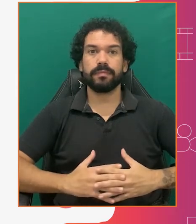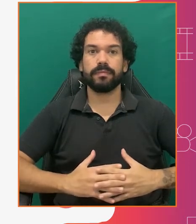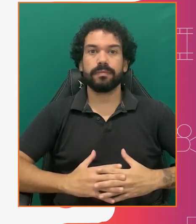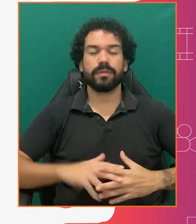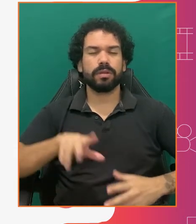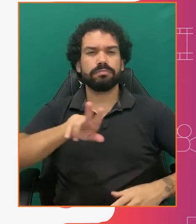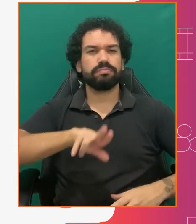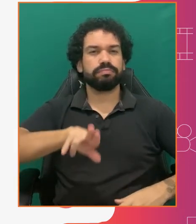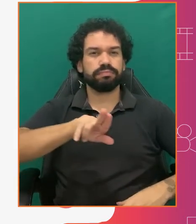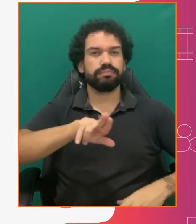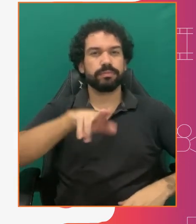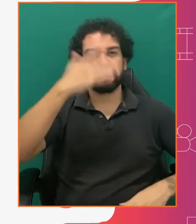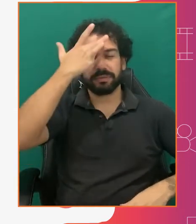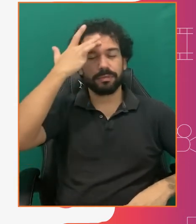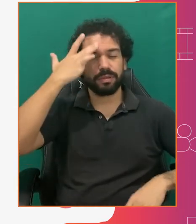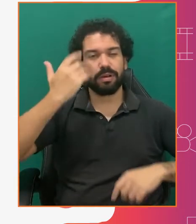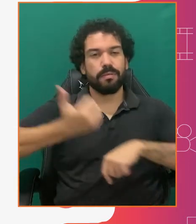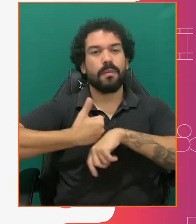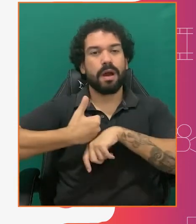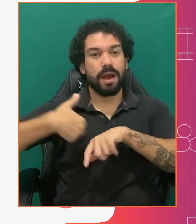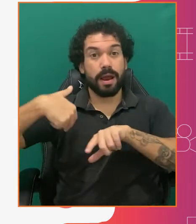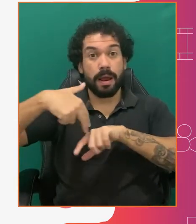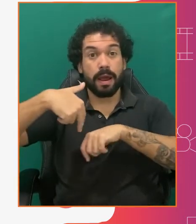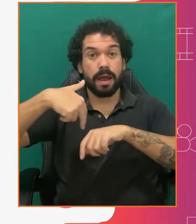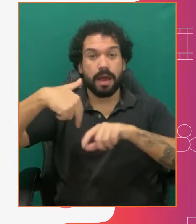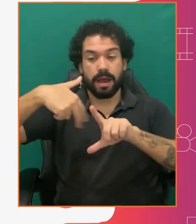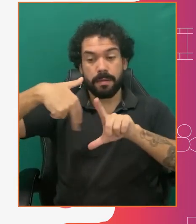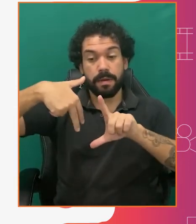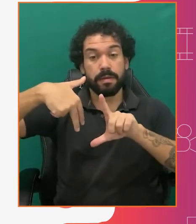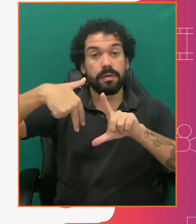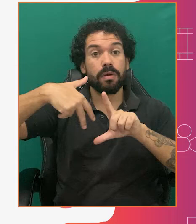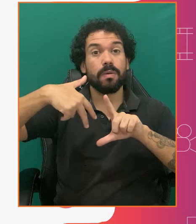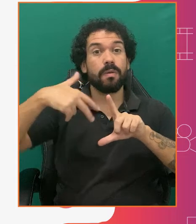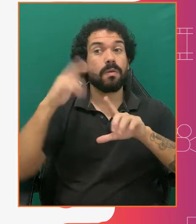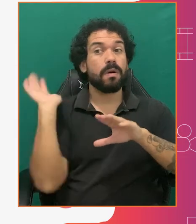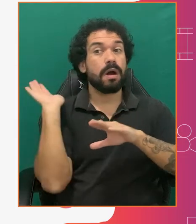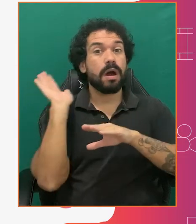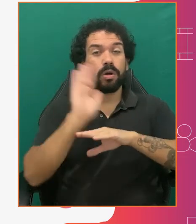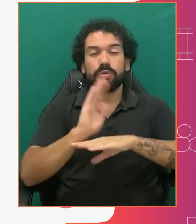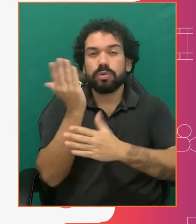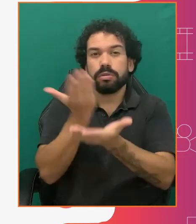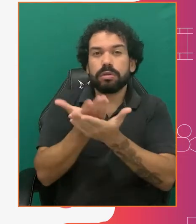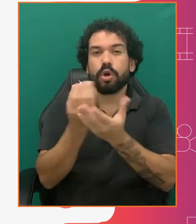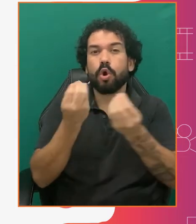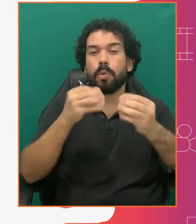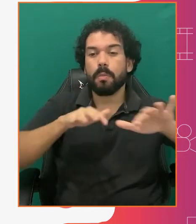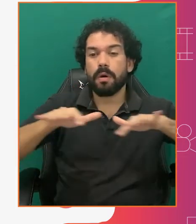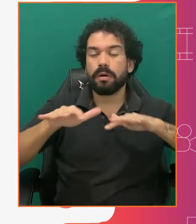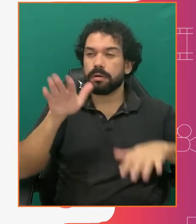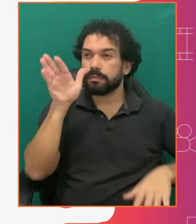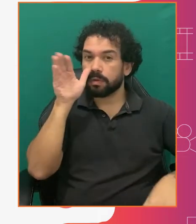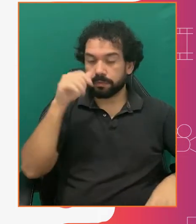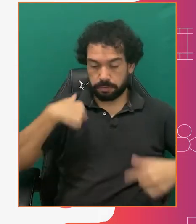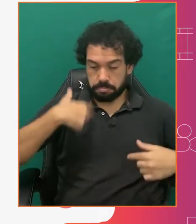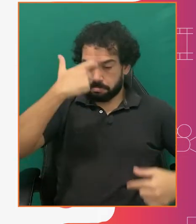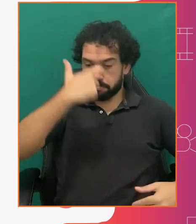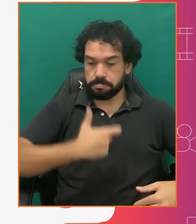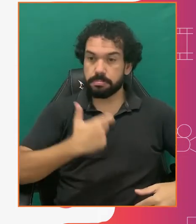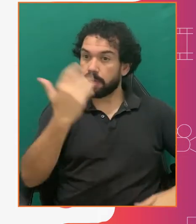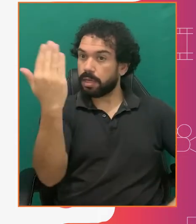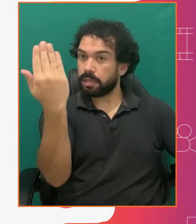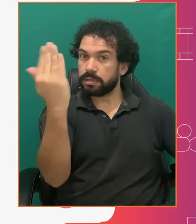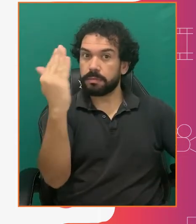que é muito usada pelos animadores para ajudar nesse estudo de movimento é observar a si mesmo